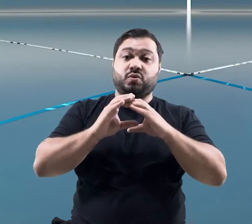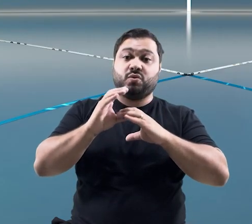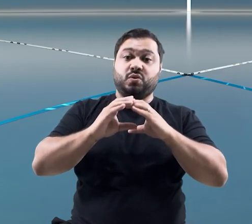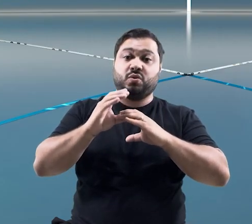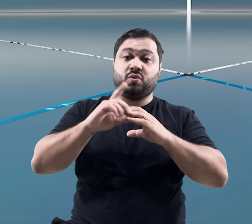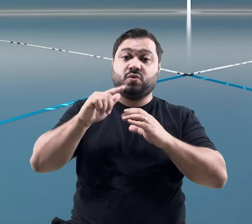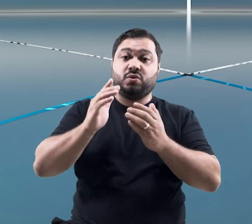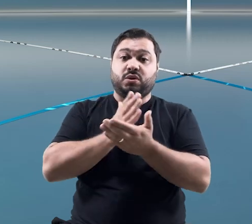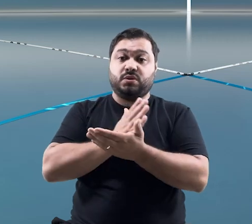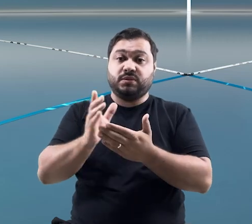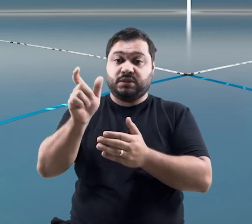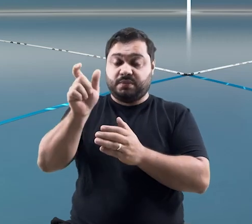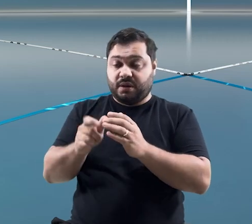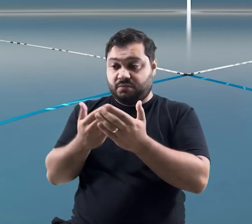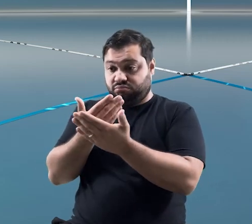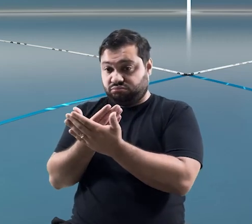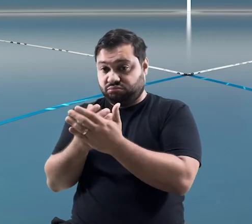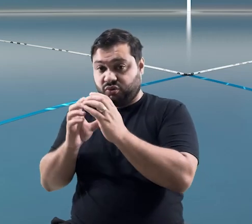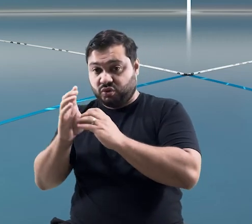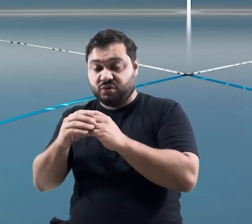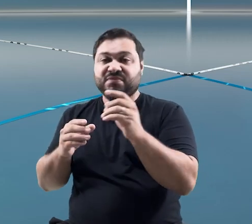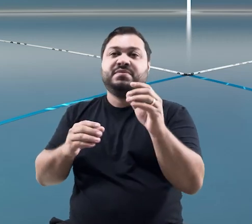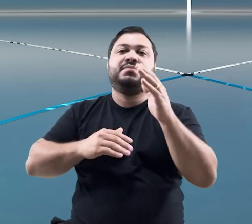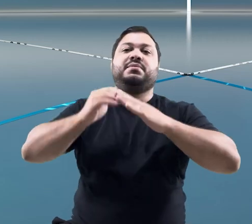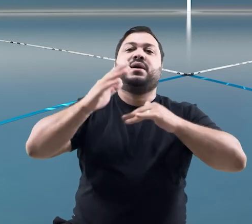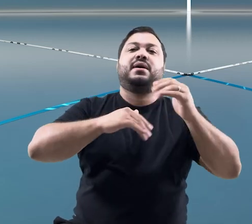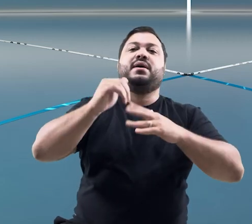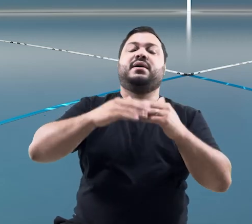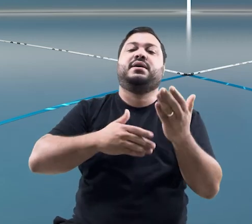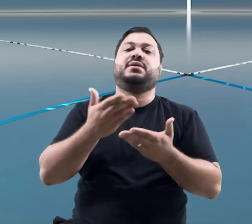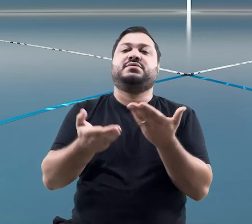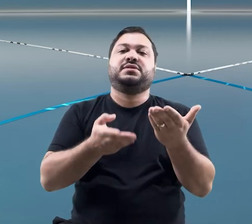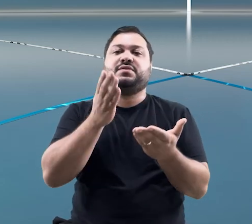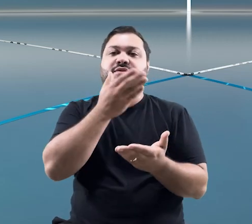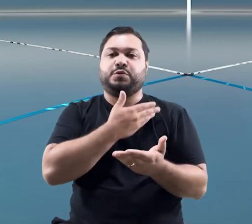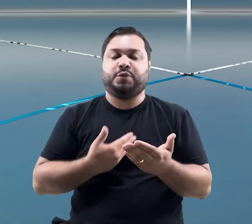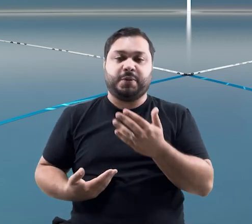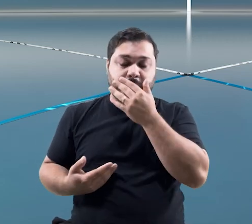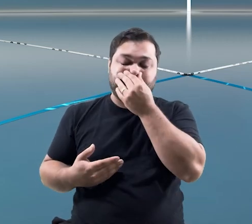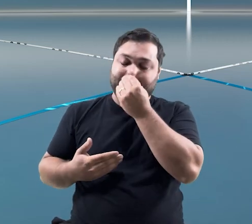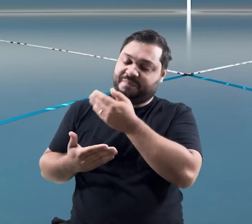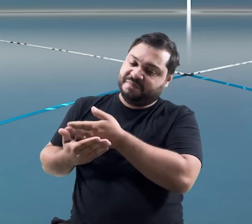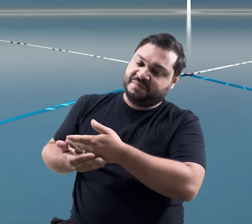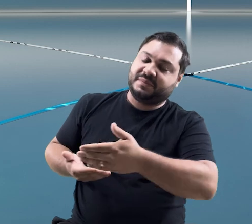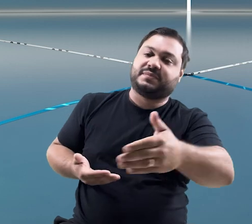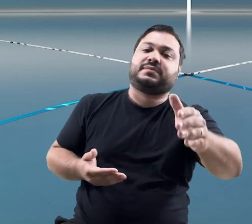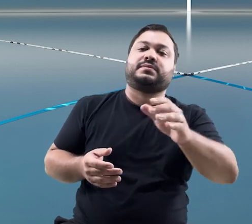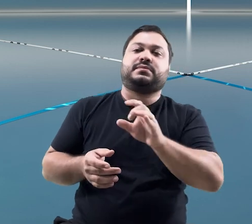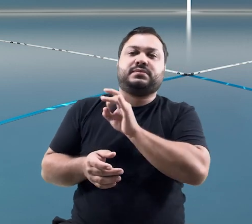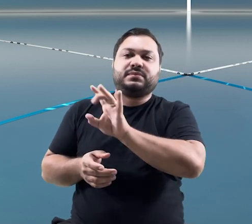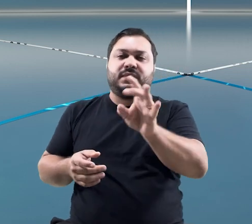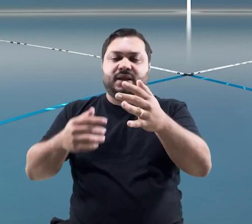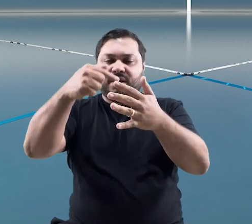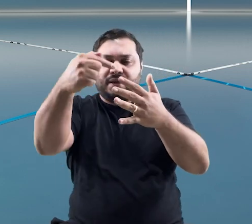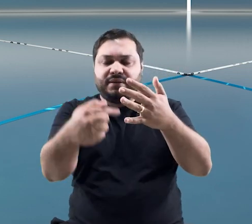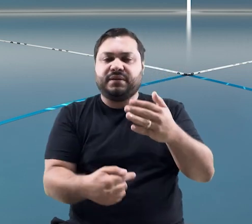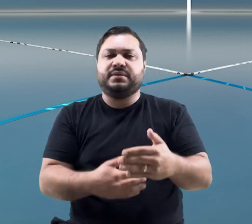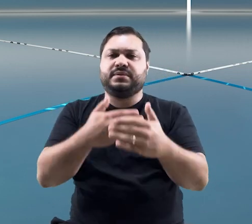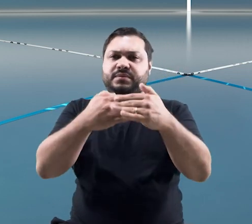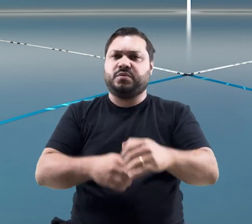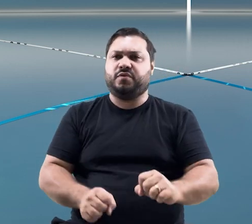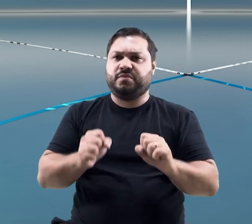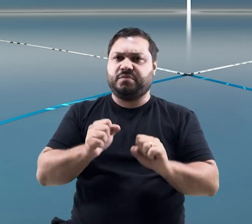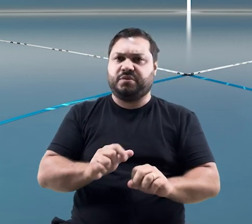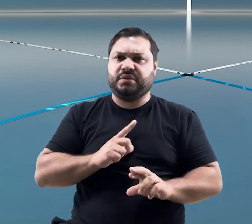O concurso é o que separa o concurseiro da tão sonhada carreira no serviço público. Nessa jornada, cada item